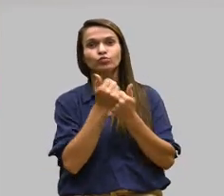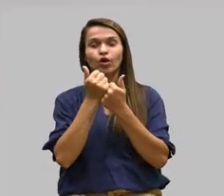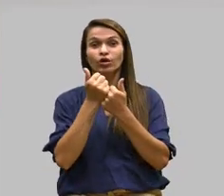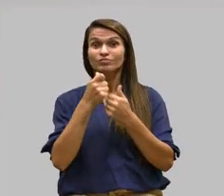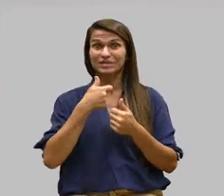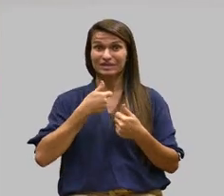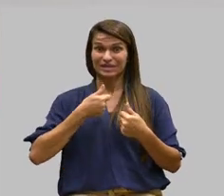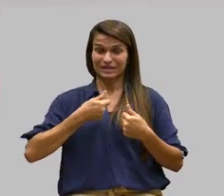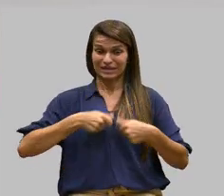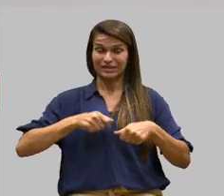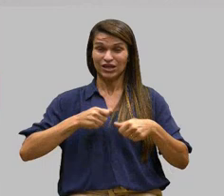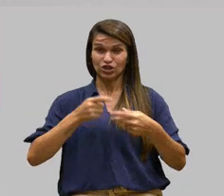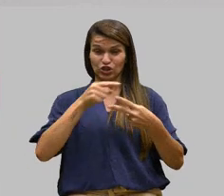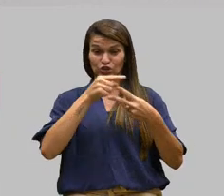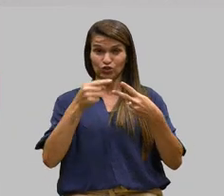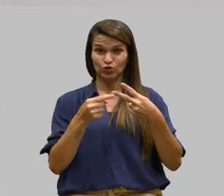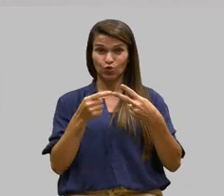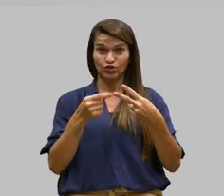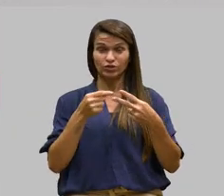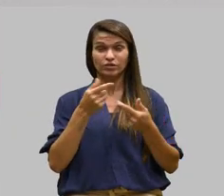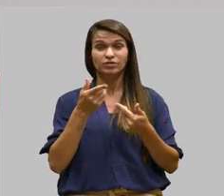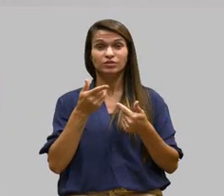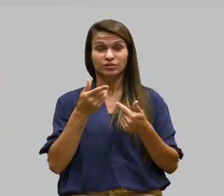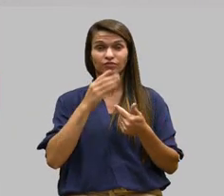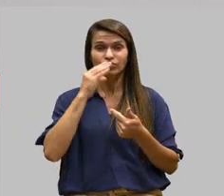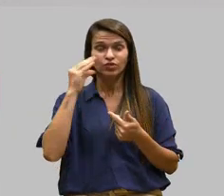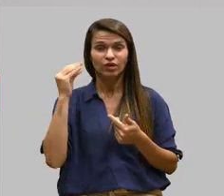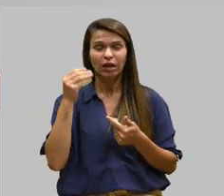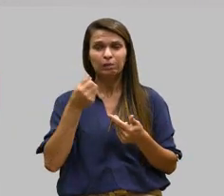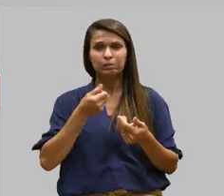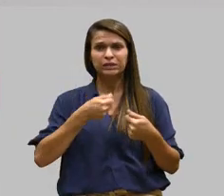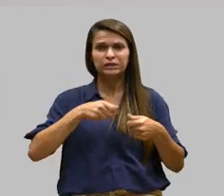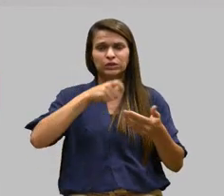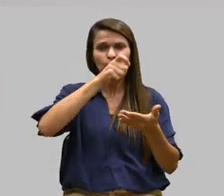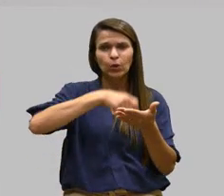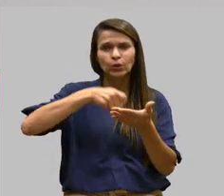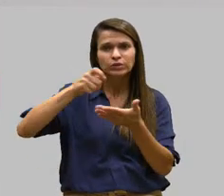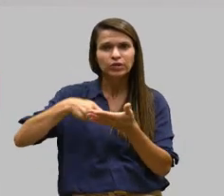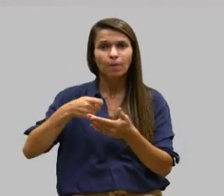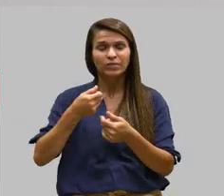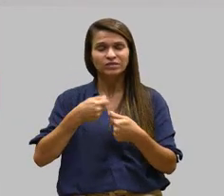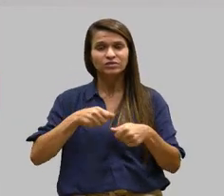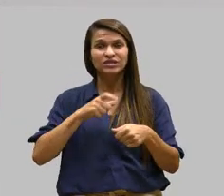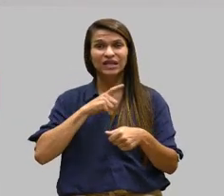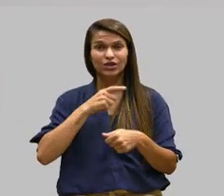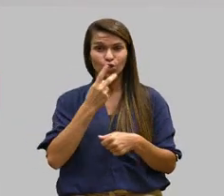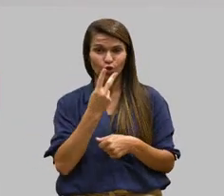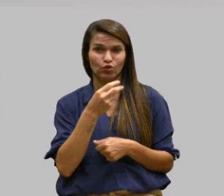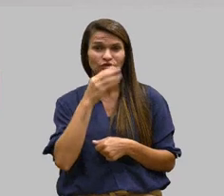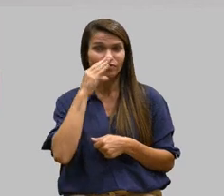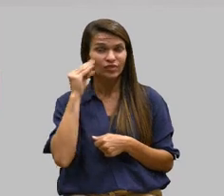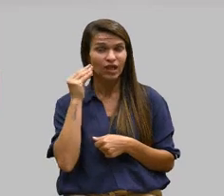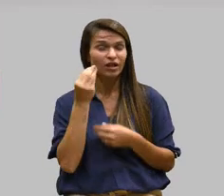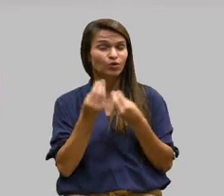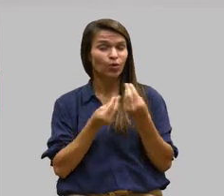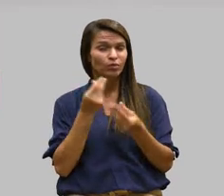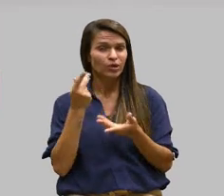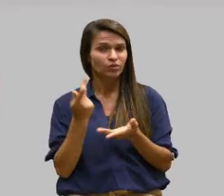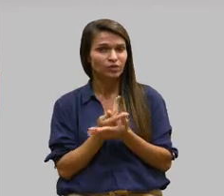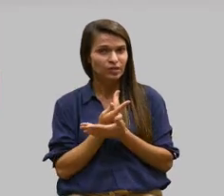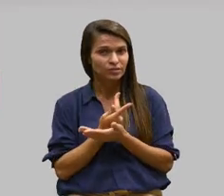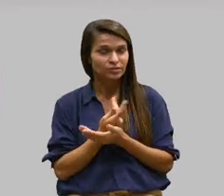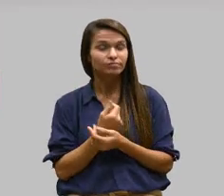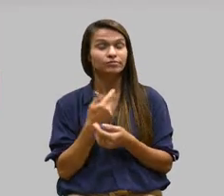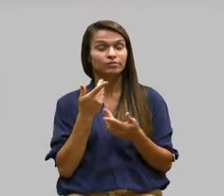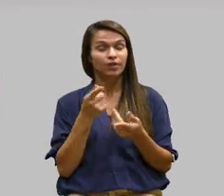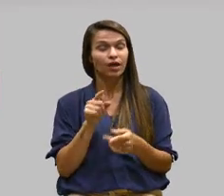isso no mercado de trabalho né eu tenho contratar tem que ter dois naquele setor como que é isso então essa dificuldade